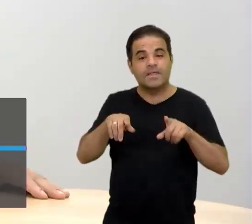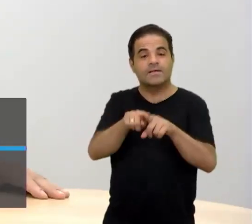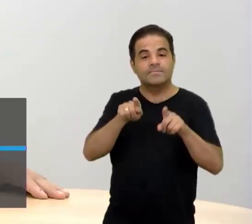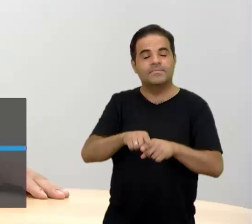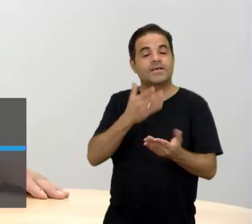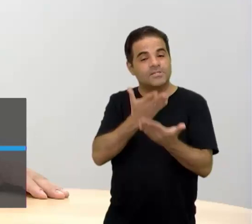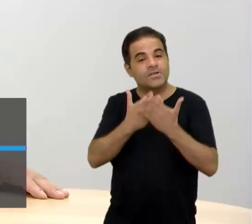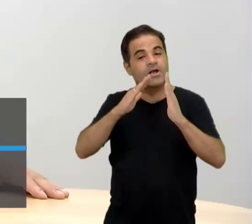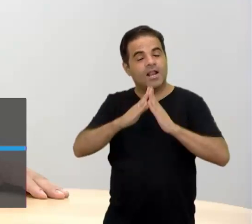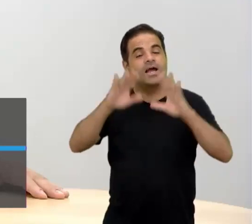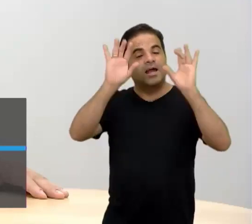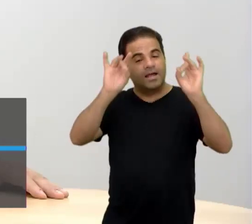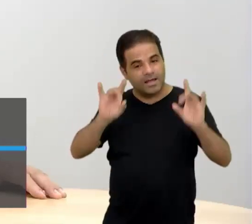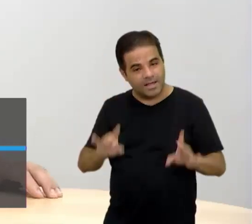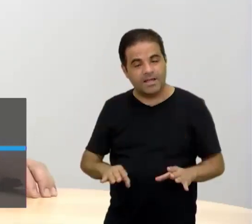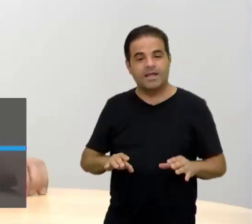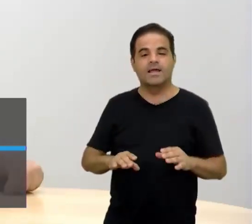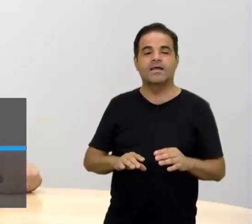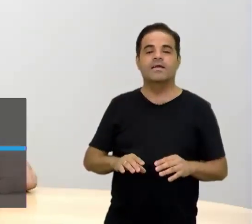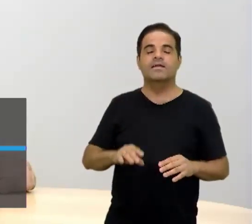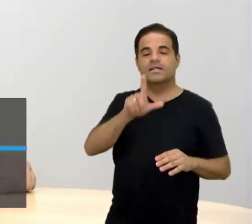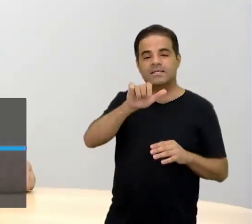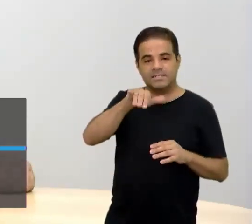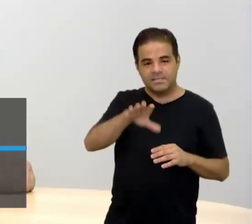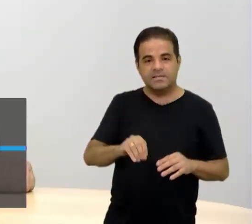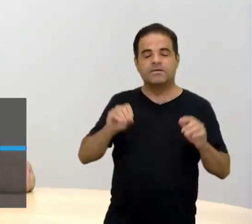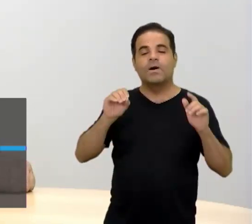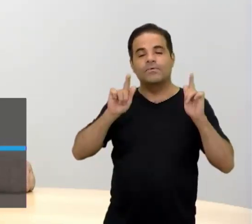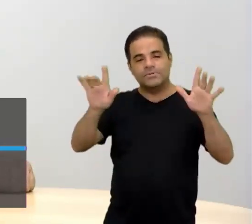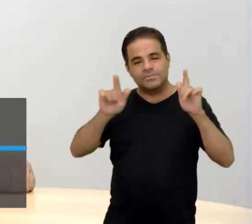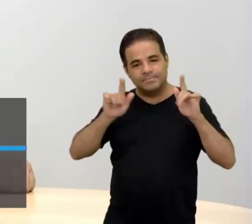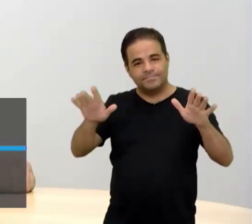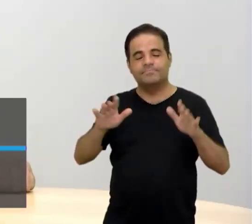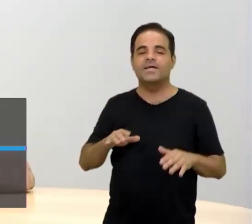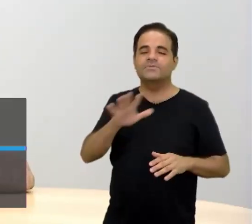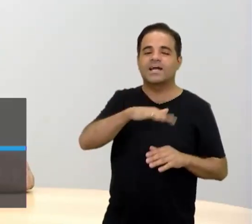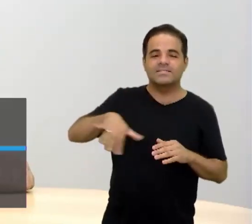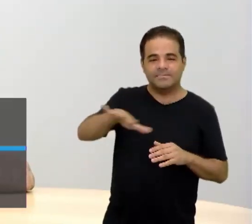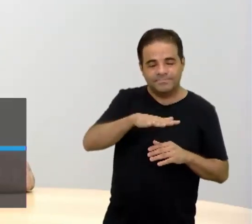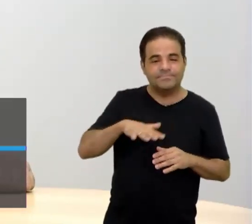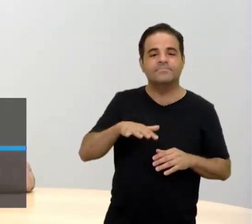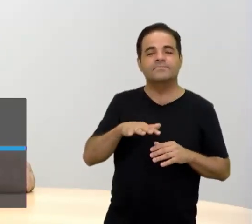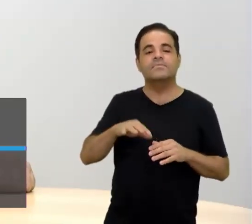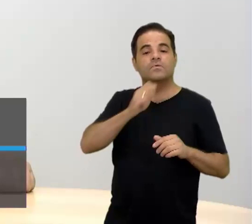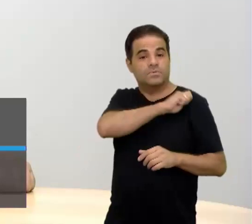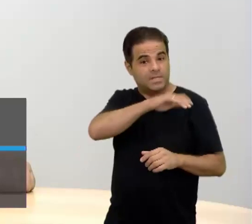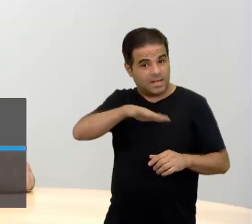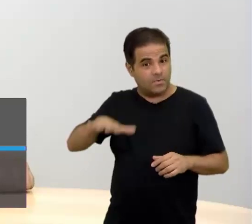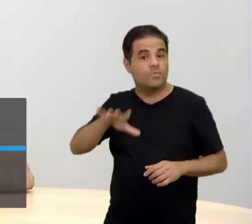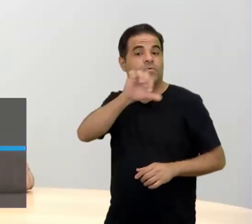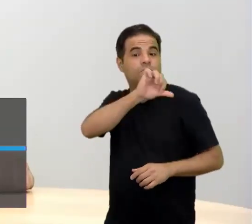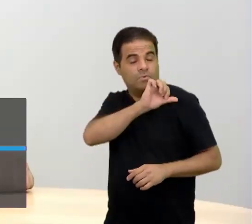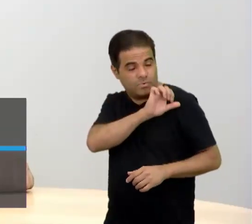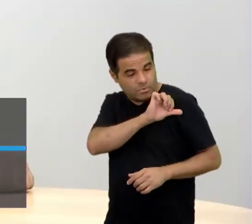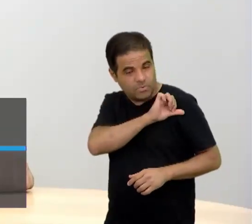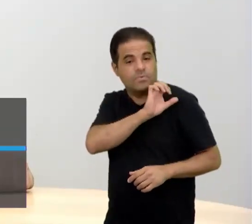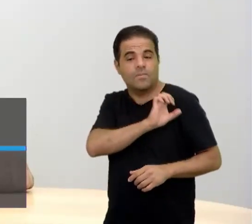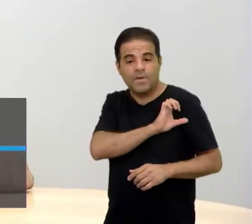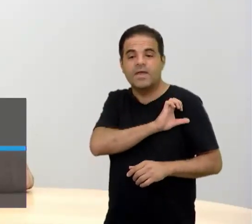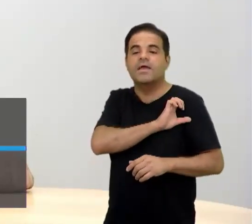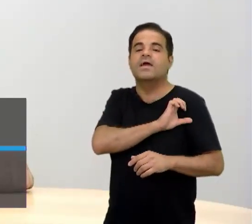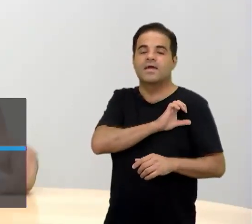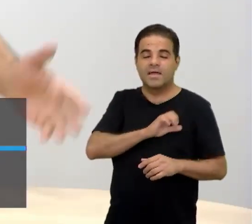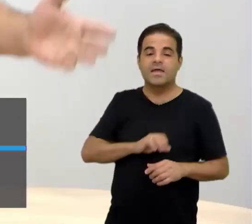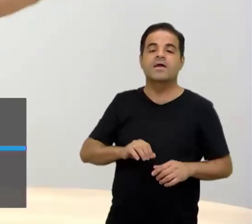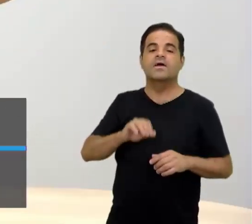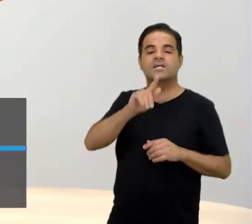aí a Escola Estadual Licínio Carpinelli, da diretoria Guarulhos Sul, né? Os alunos do nono E e também aqui, deixa eu